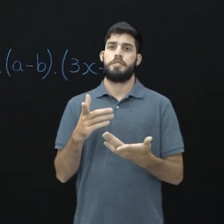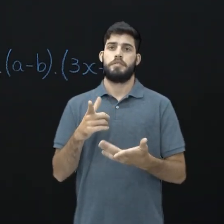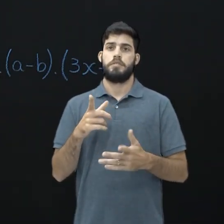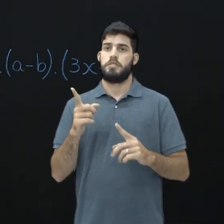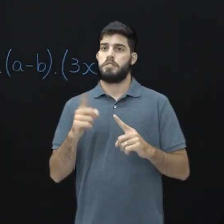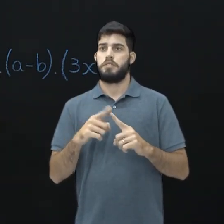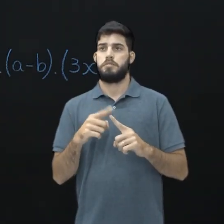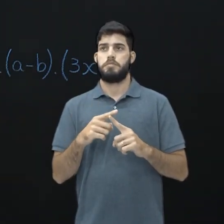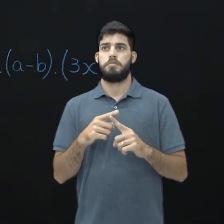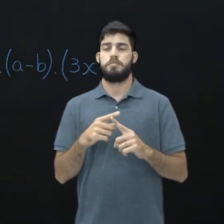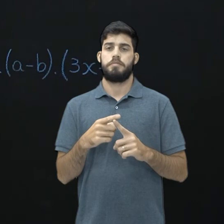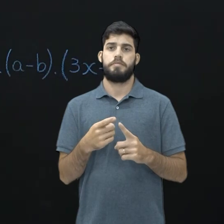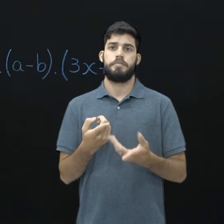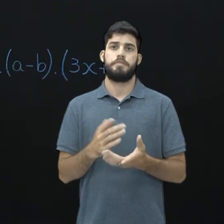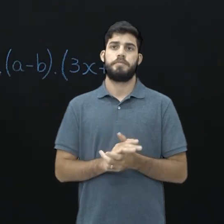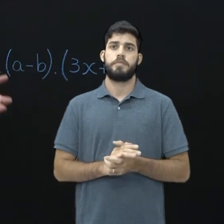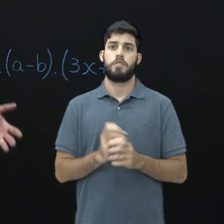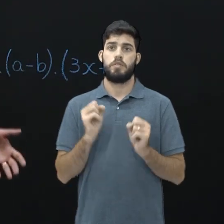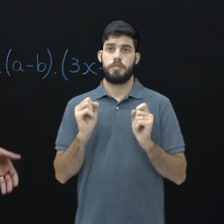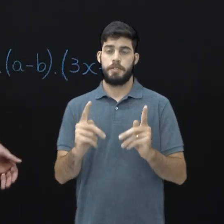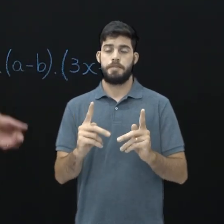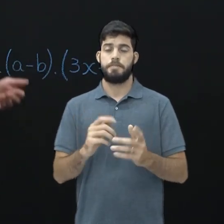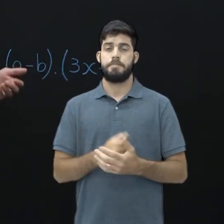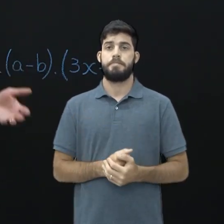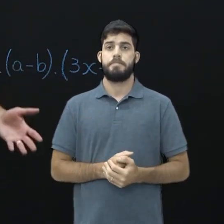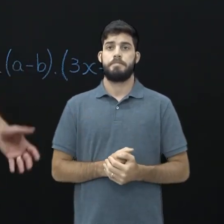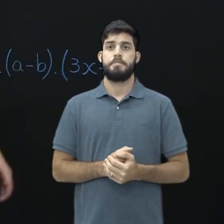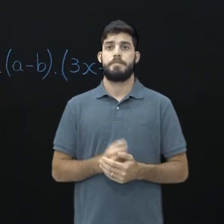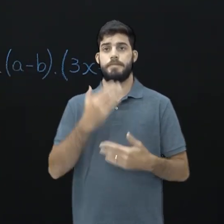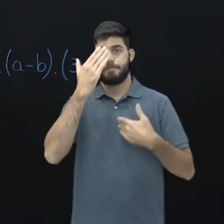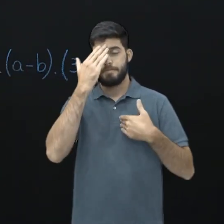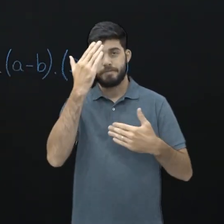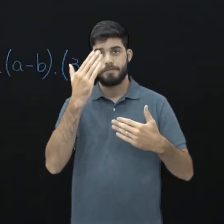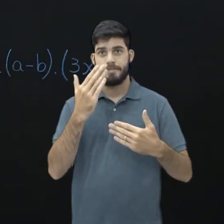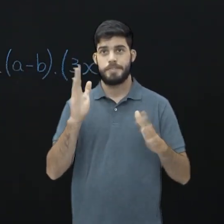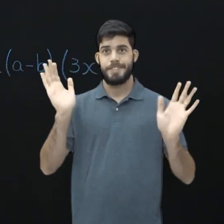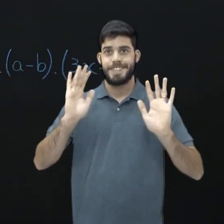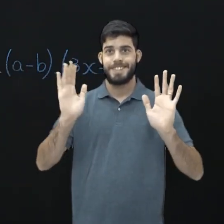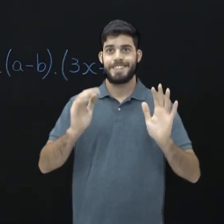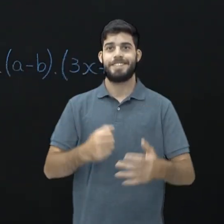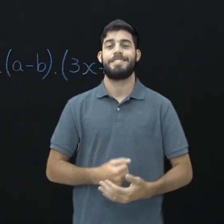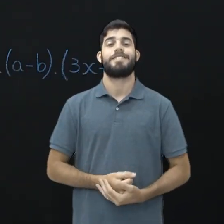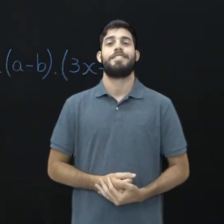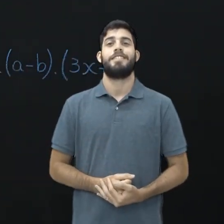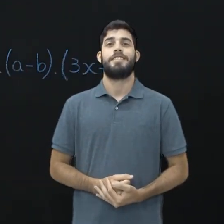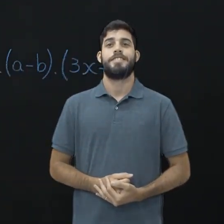numa mesma expressão algébrica. Perfeito? Então, muito obrigado e tchau.